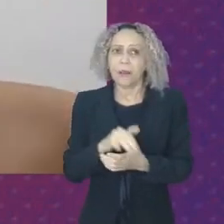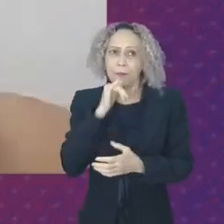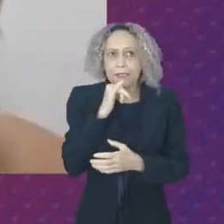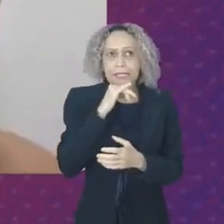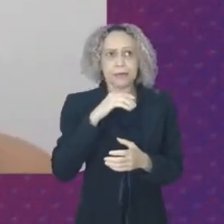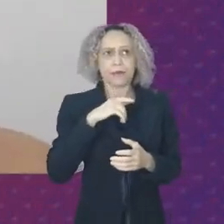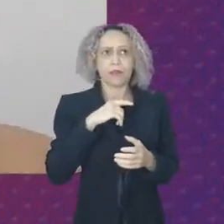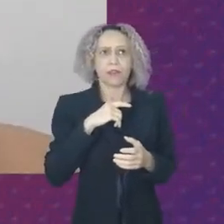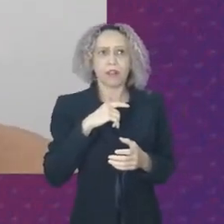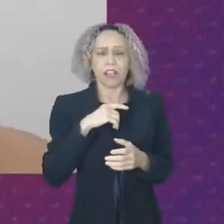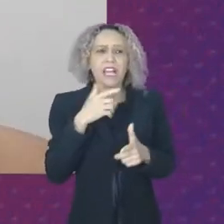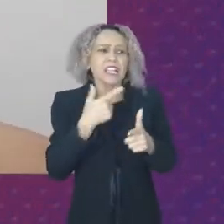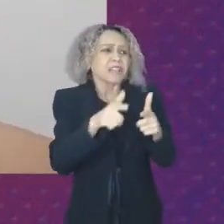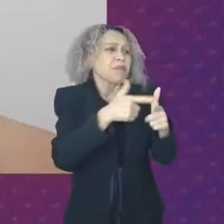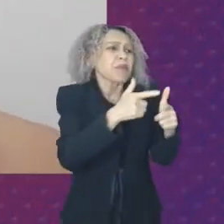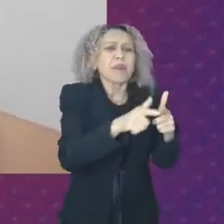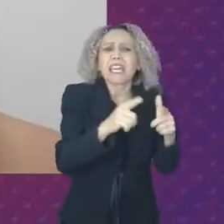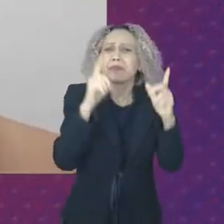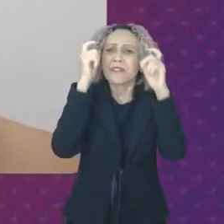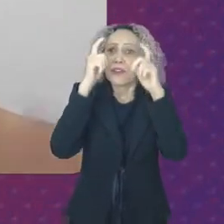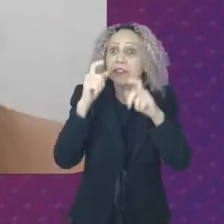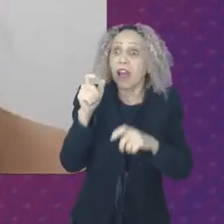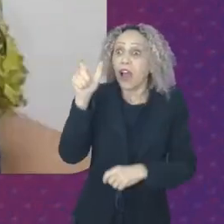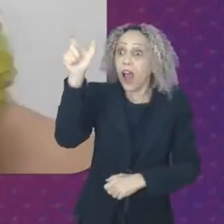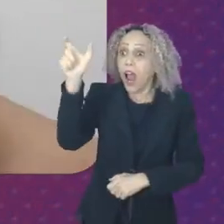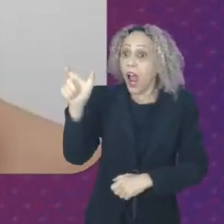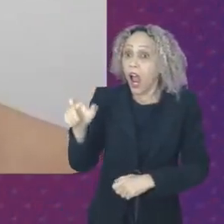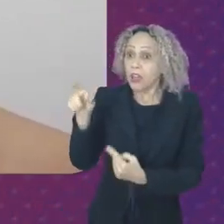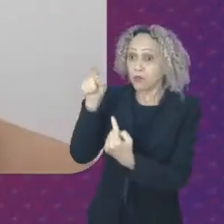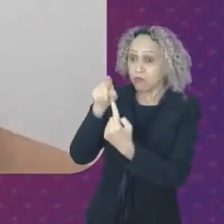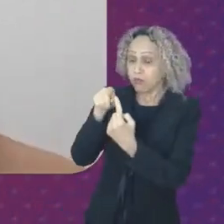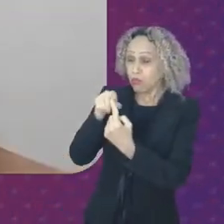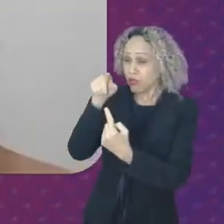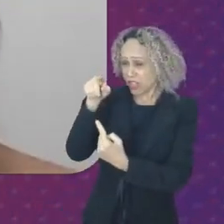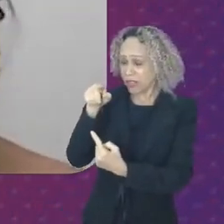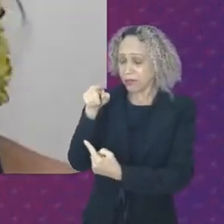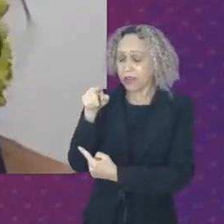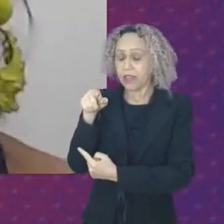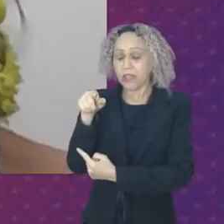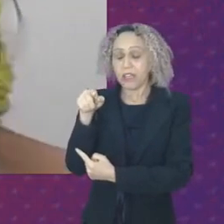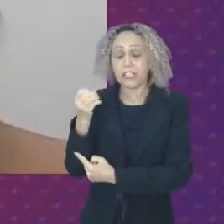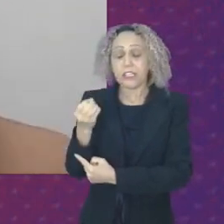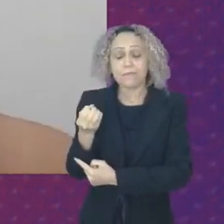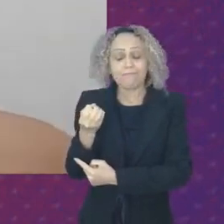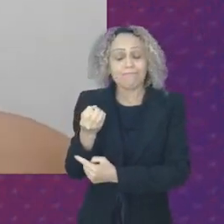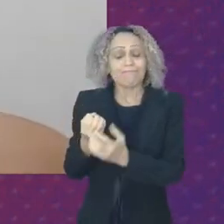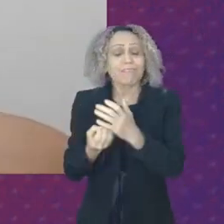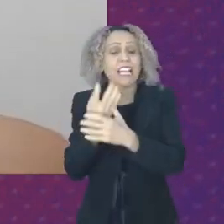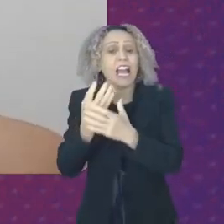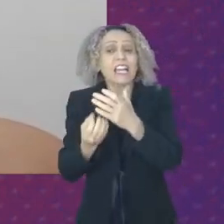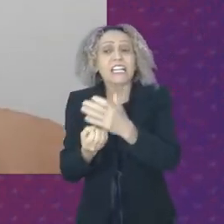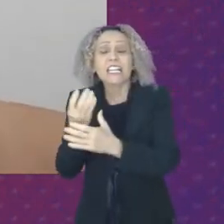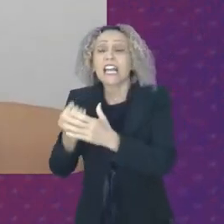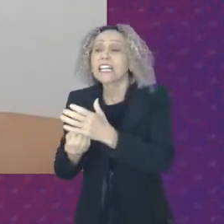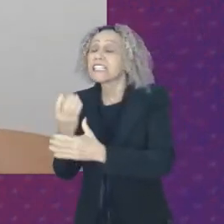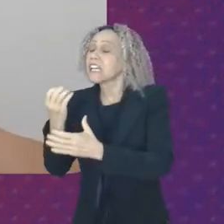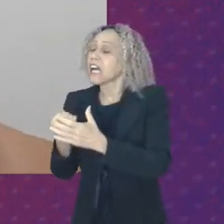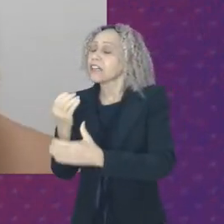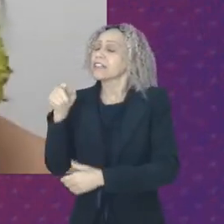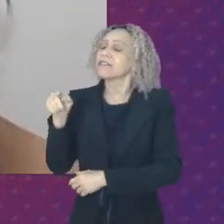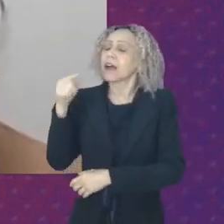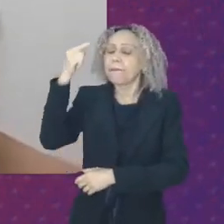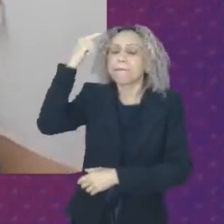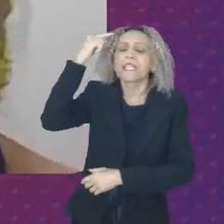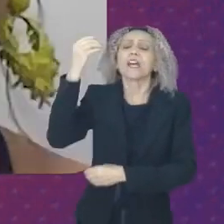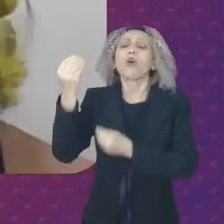pode criar de interessante para que isso seja resolvido, né? Você cria produtos inovadores ou